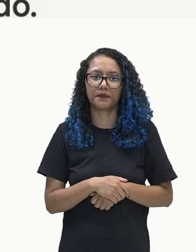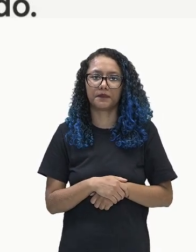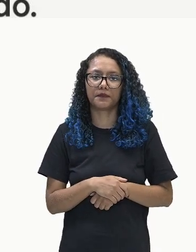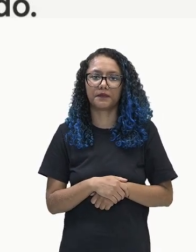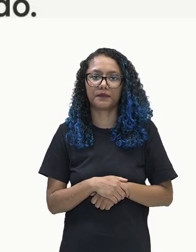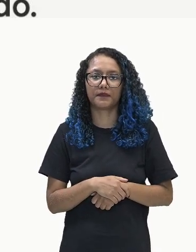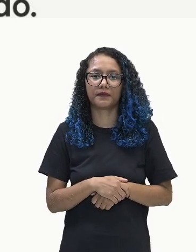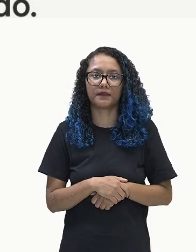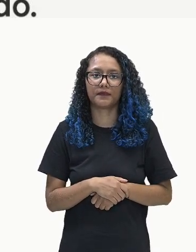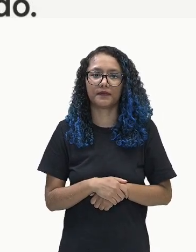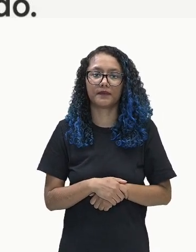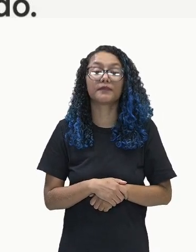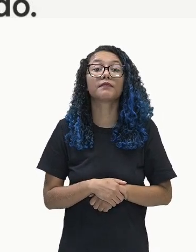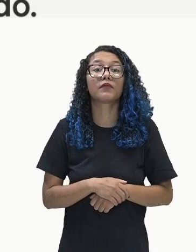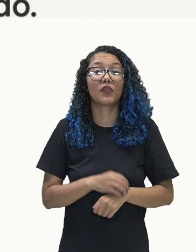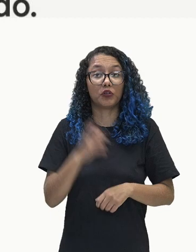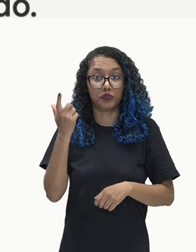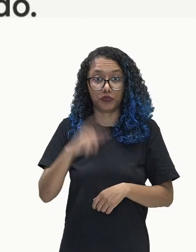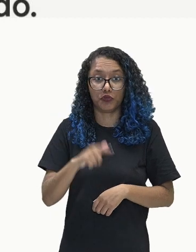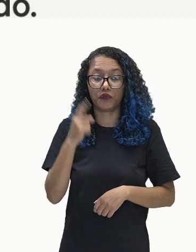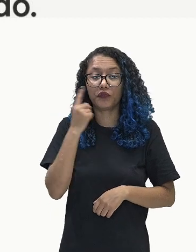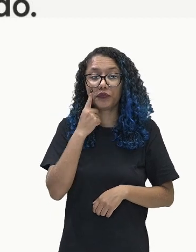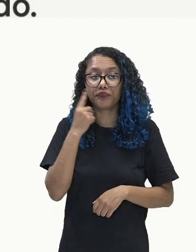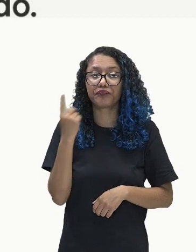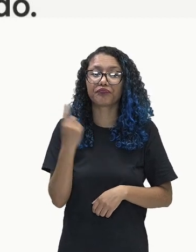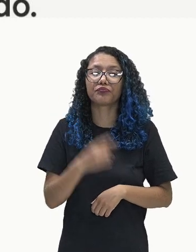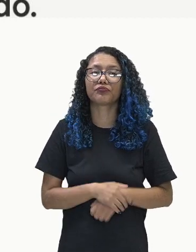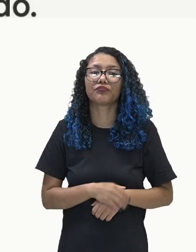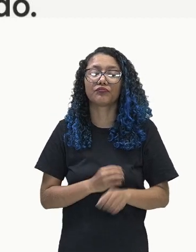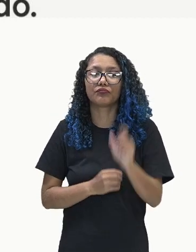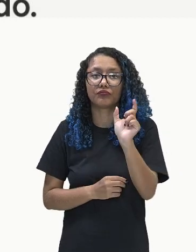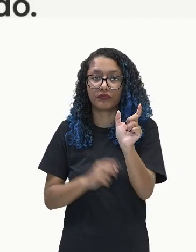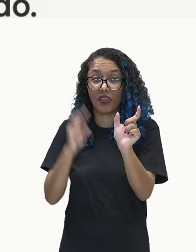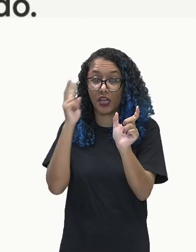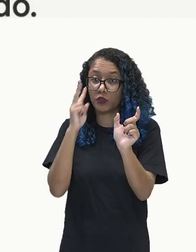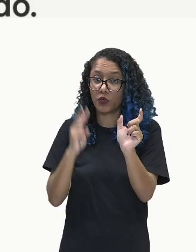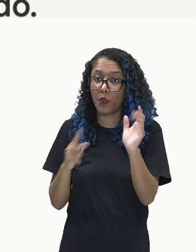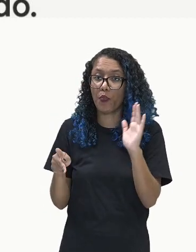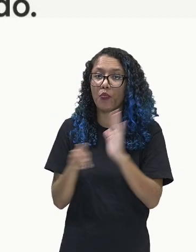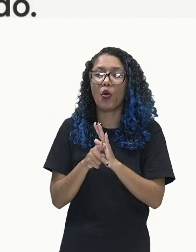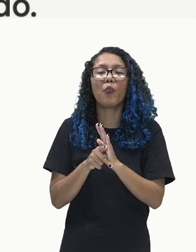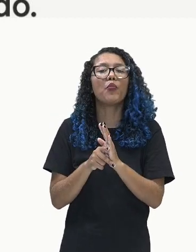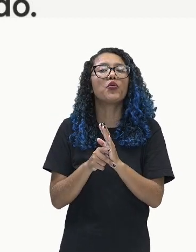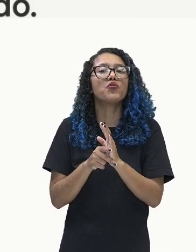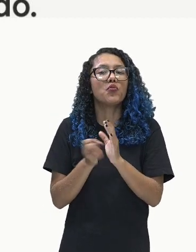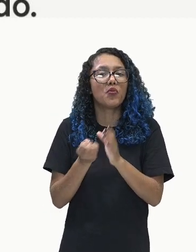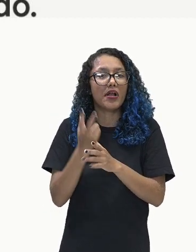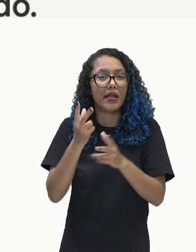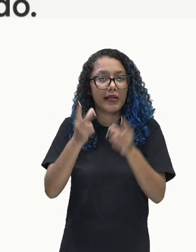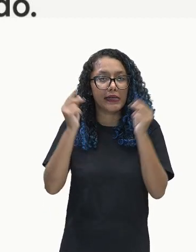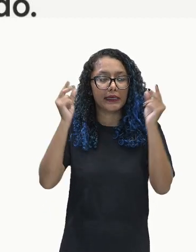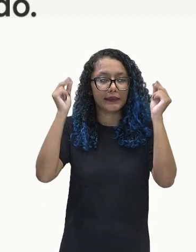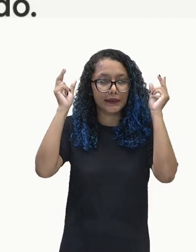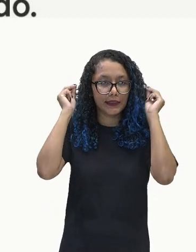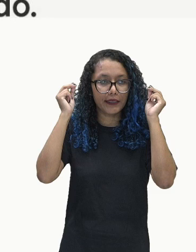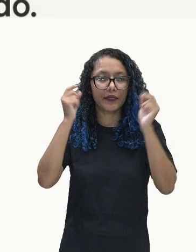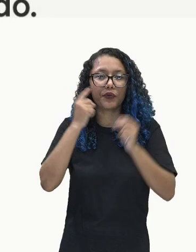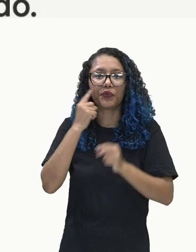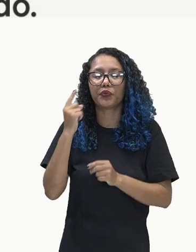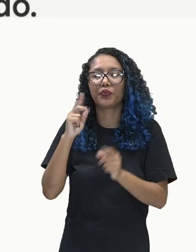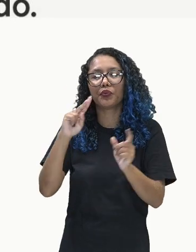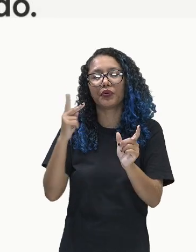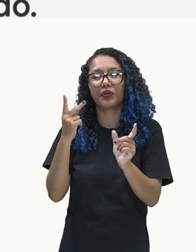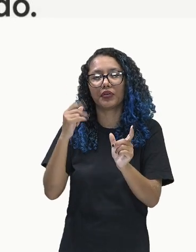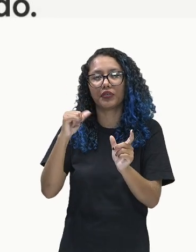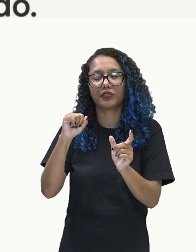termo história, vamos lá, ele é de origem grega, tá, gente? Ele deriva da palavra historie, que significa ali